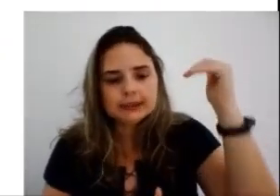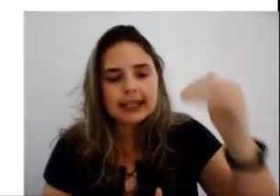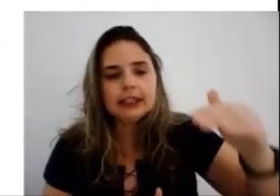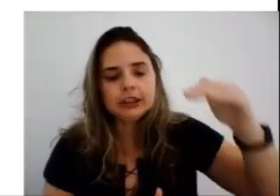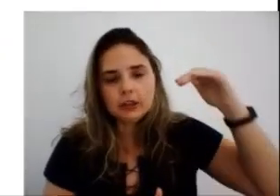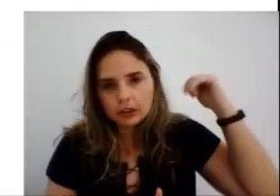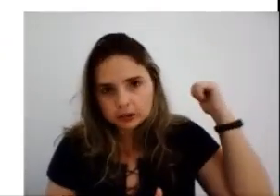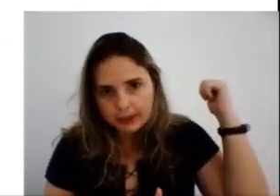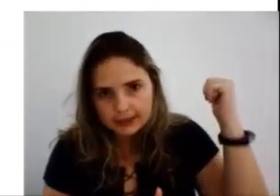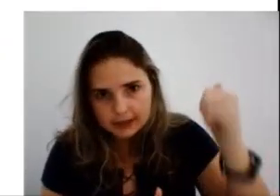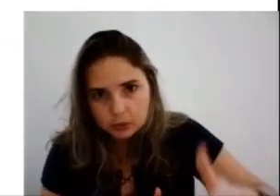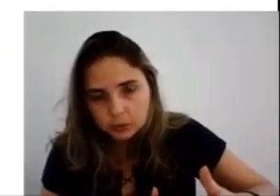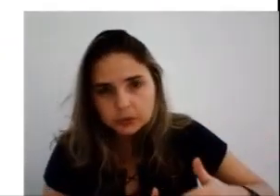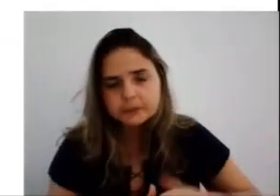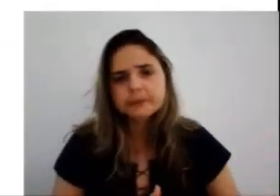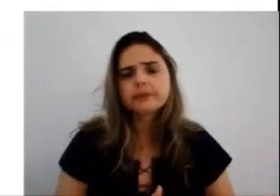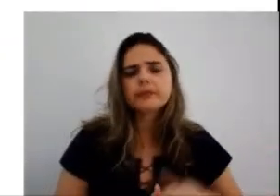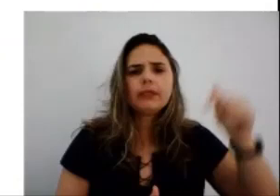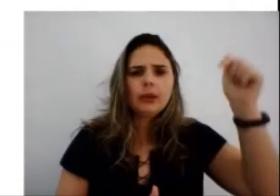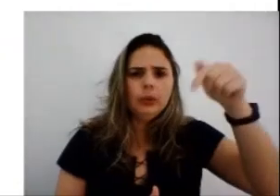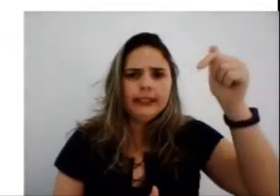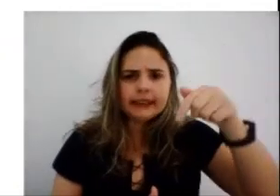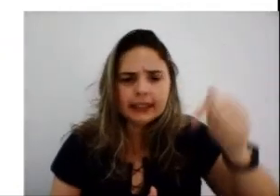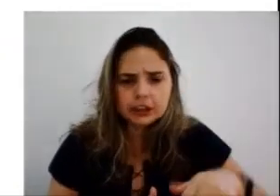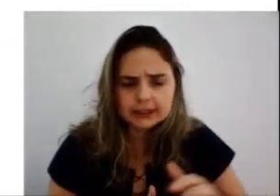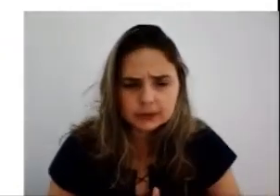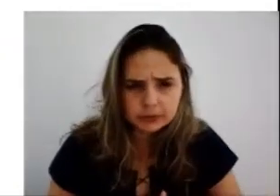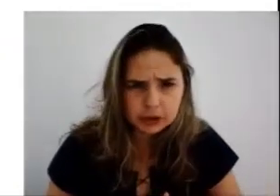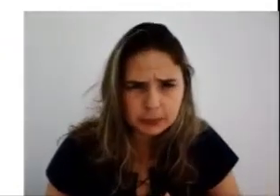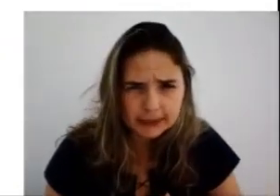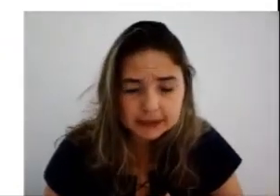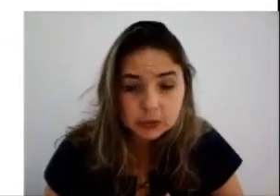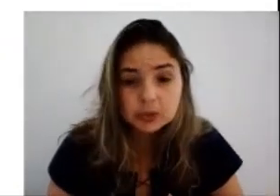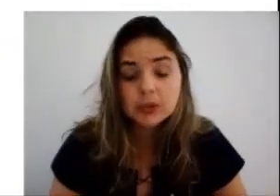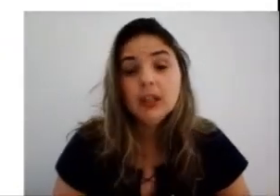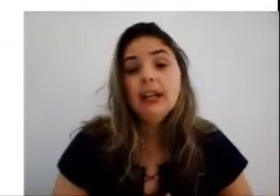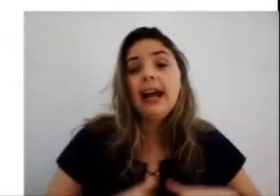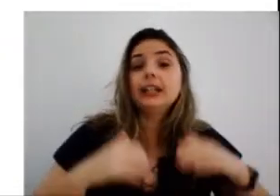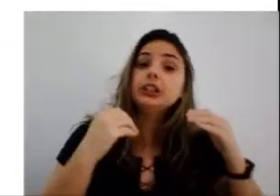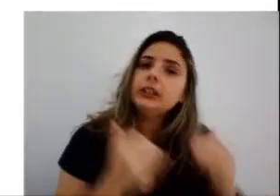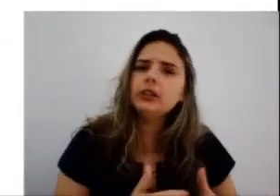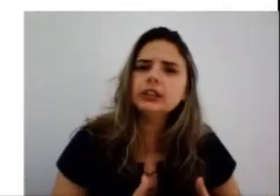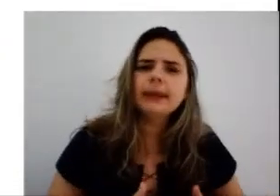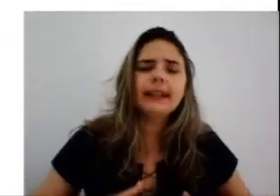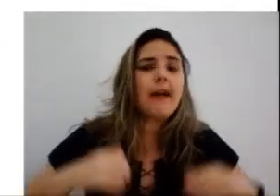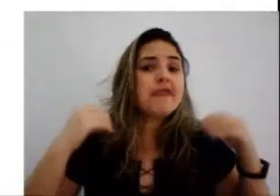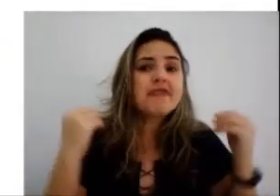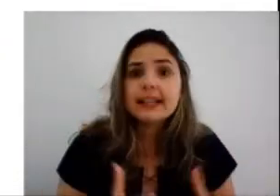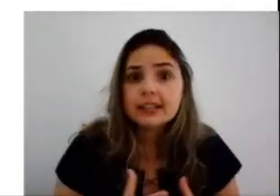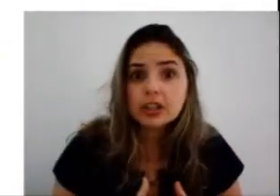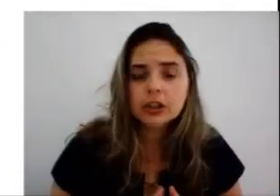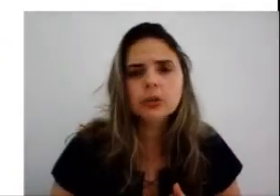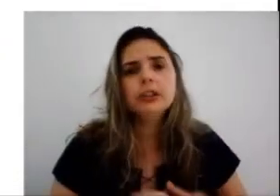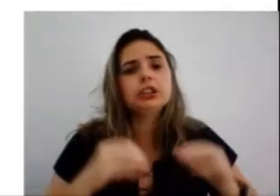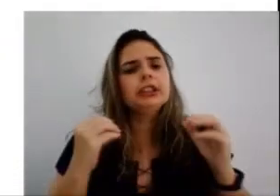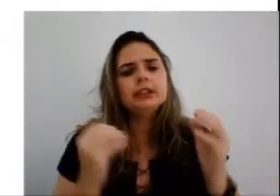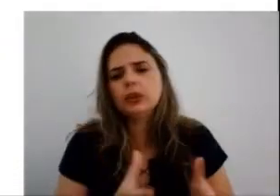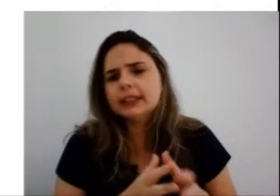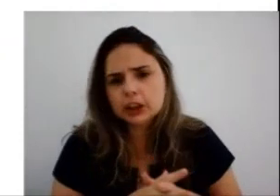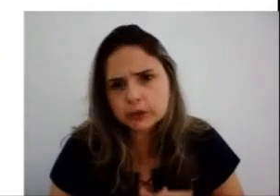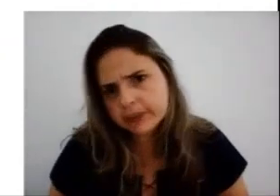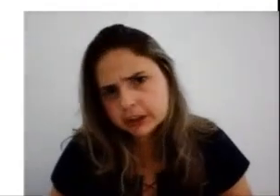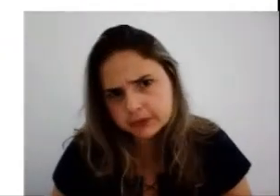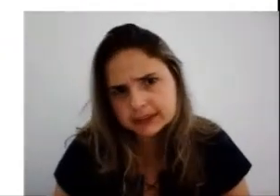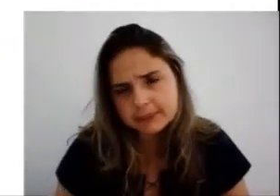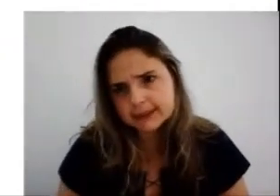o nosso site, tem o nosso PagSeguro. O link está na descrição do vídeo do PagSeguro. Adquira o nosso material, faça as questões, tire